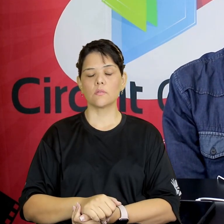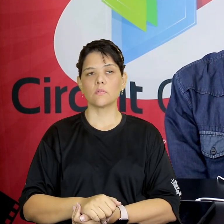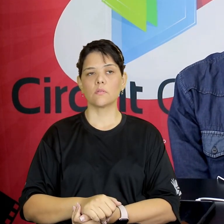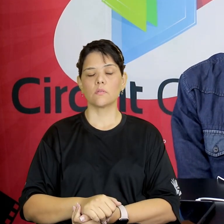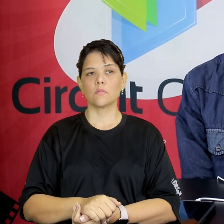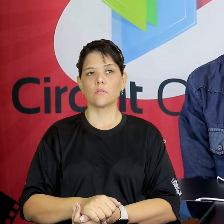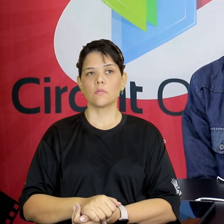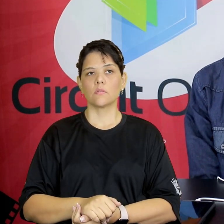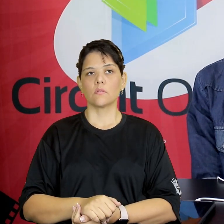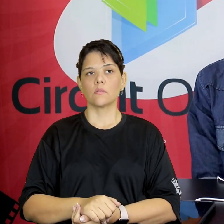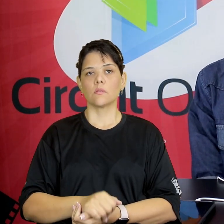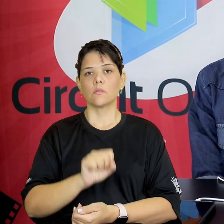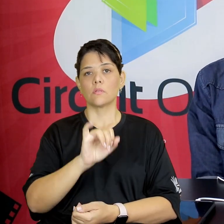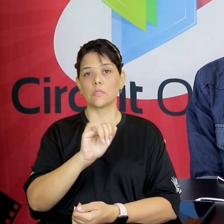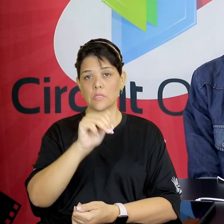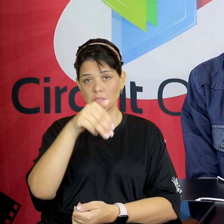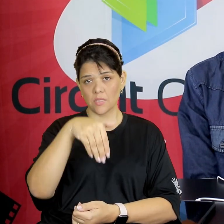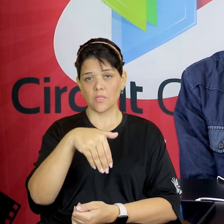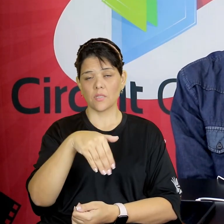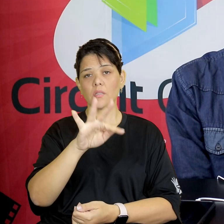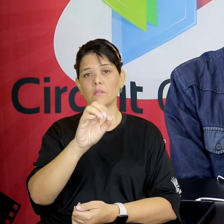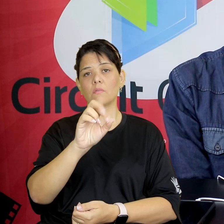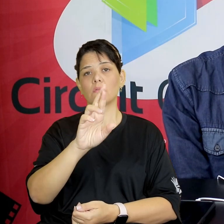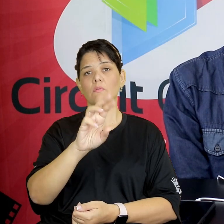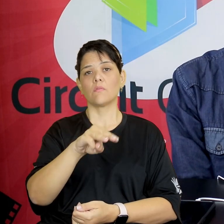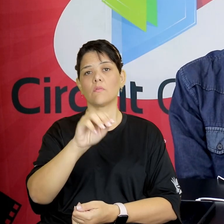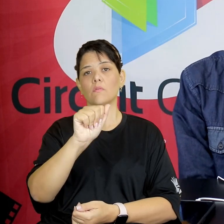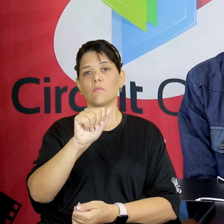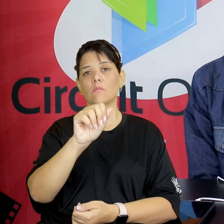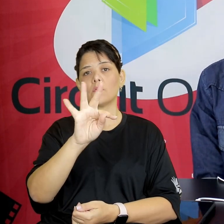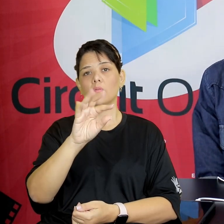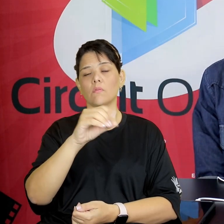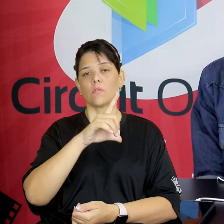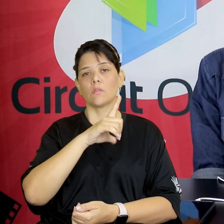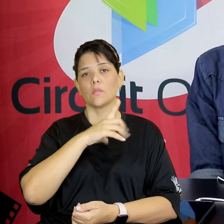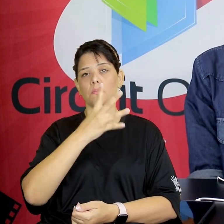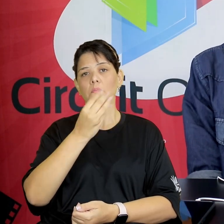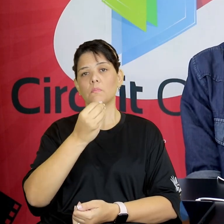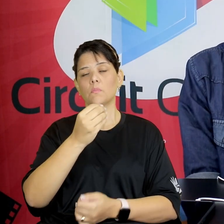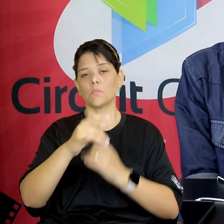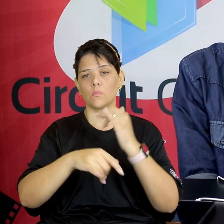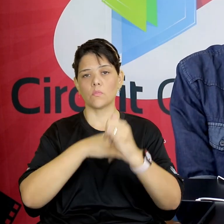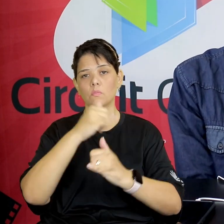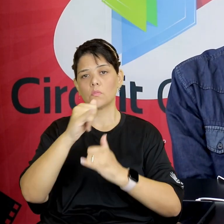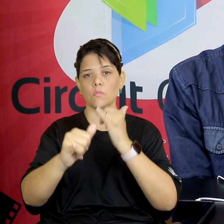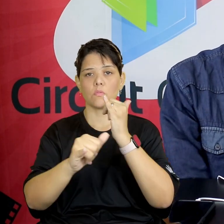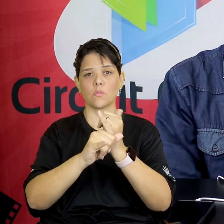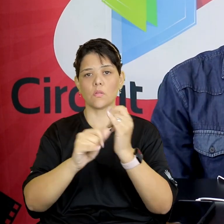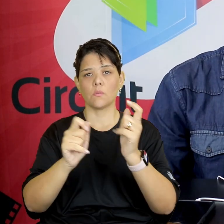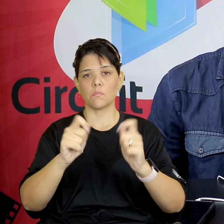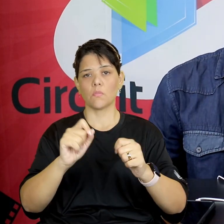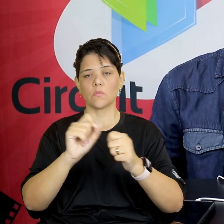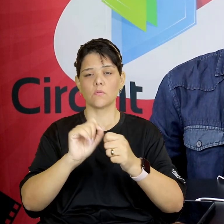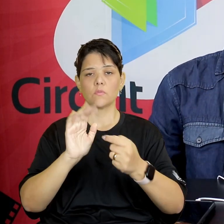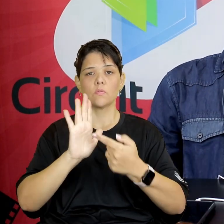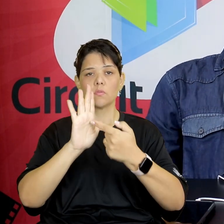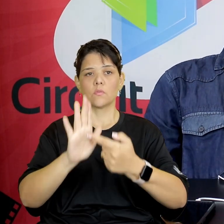Sim, gente, essa questão de formato e tudo mais tem muito na internet. Então, eu posso trazer uma tabela para